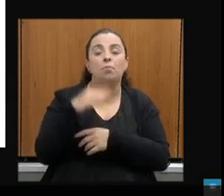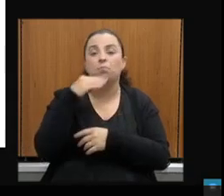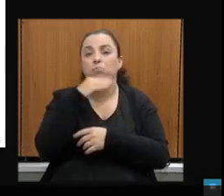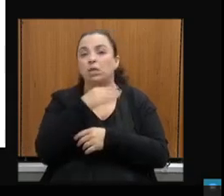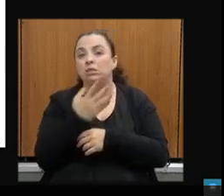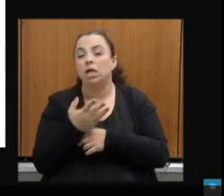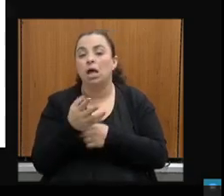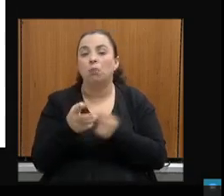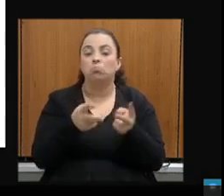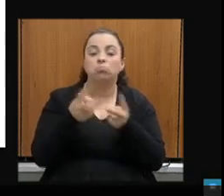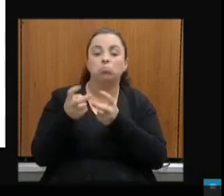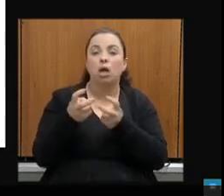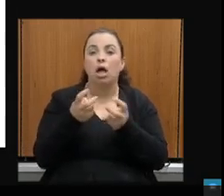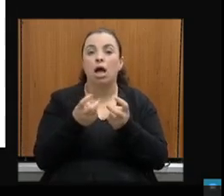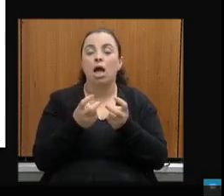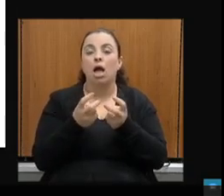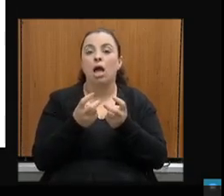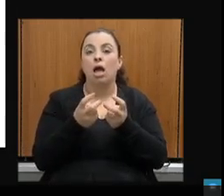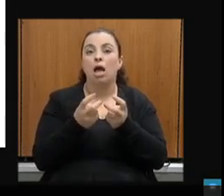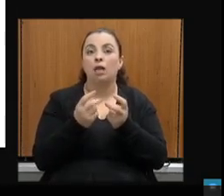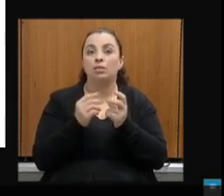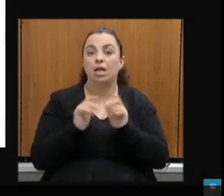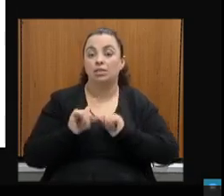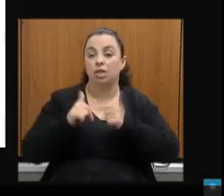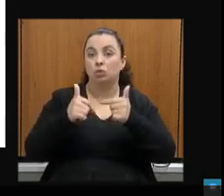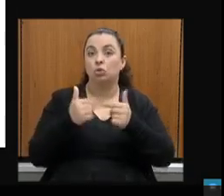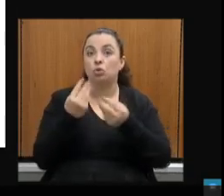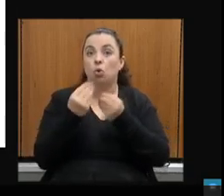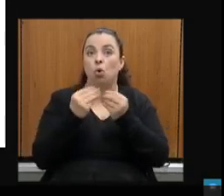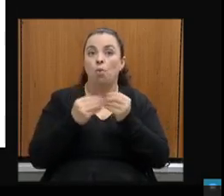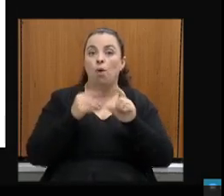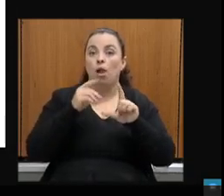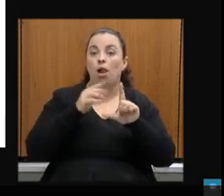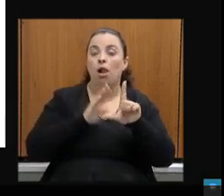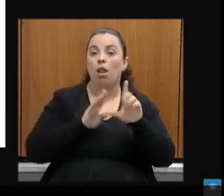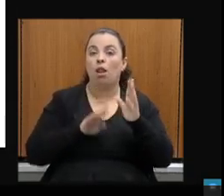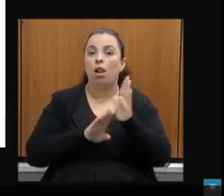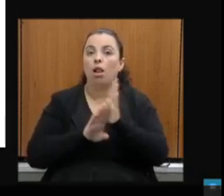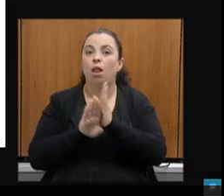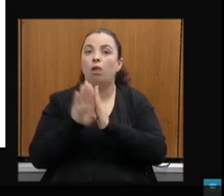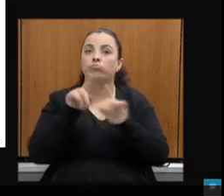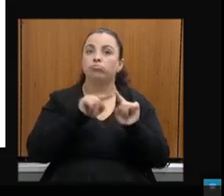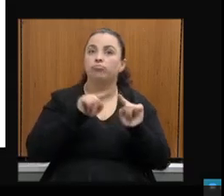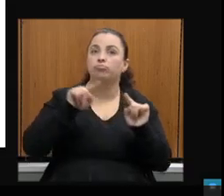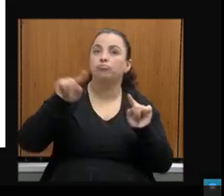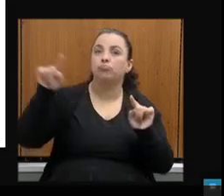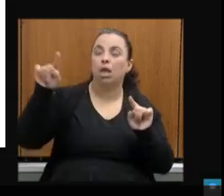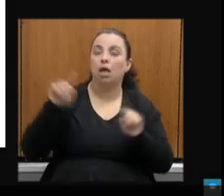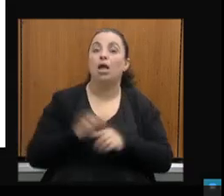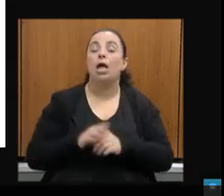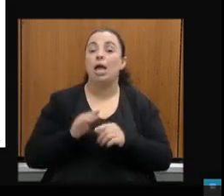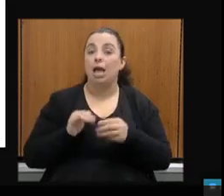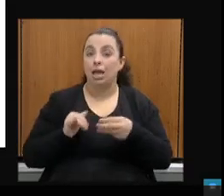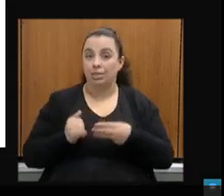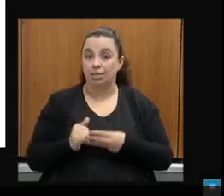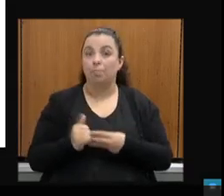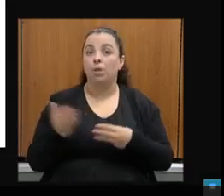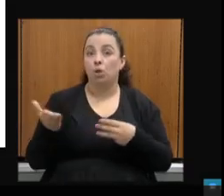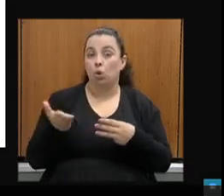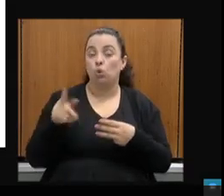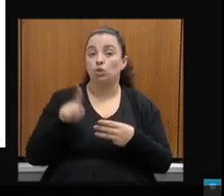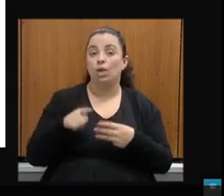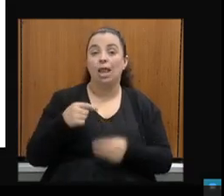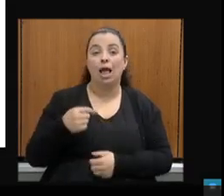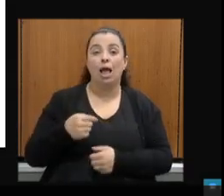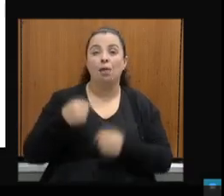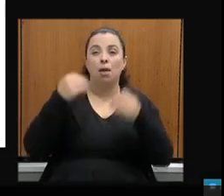evolução das ações né então a Cemig Hoje é a quarta maior empresa do setor Vale algo como 30 milhões de